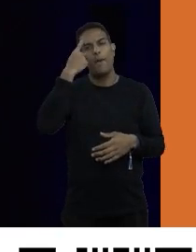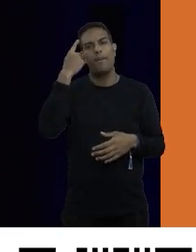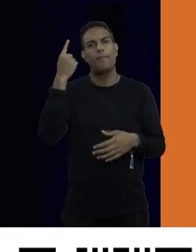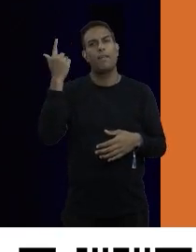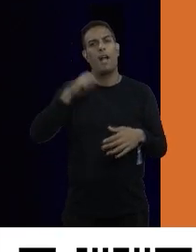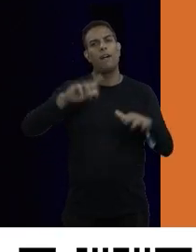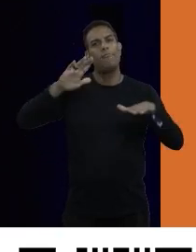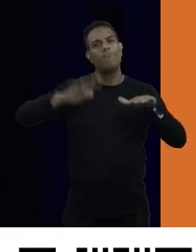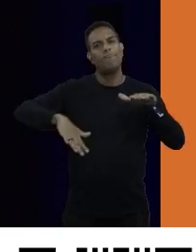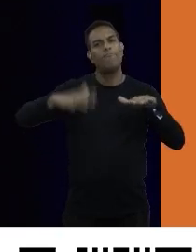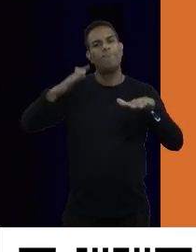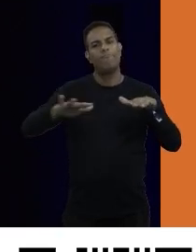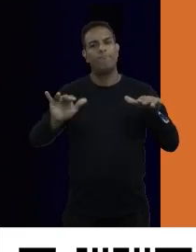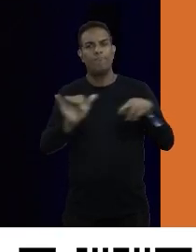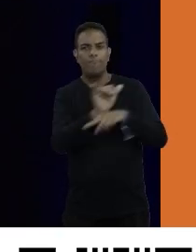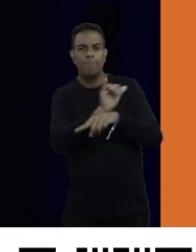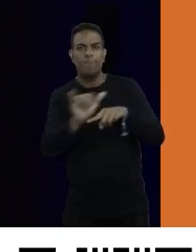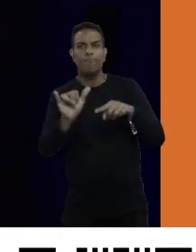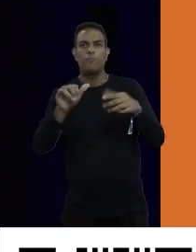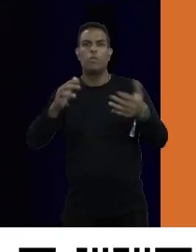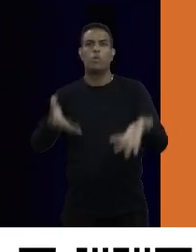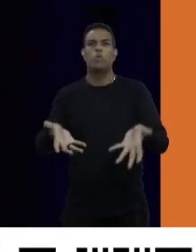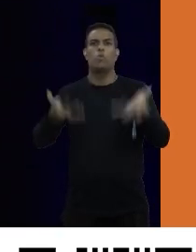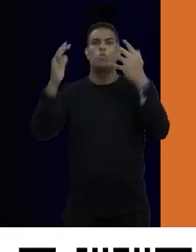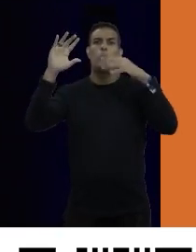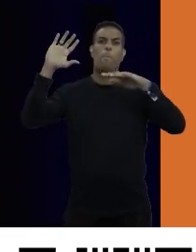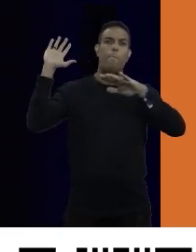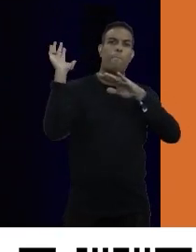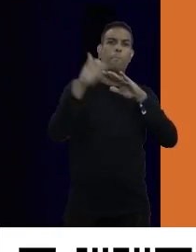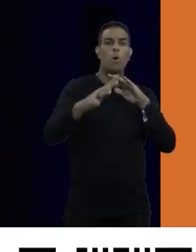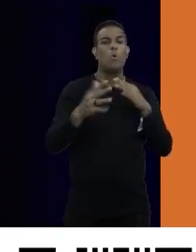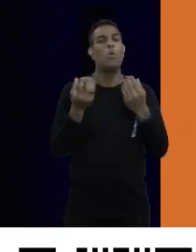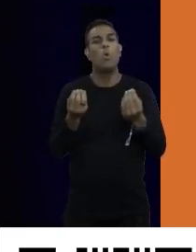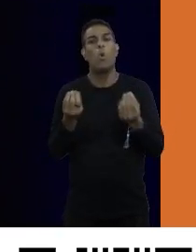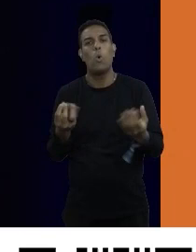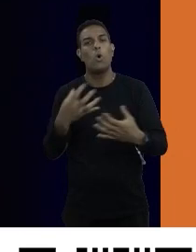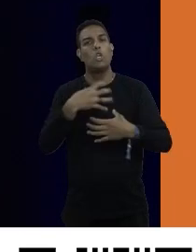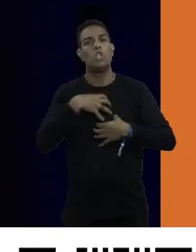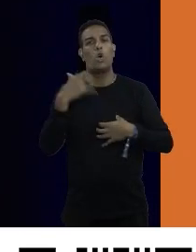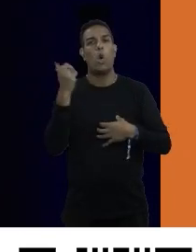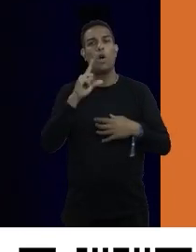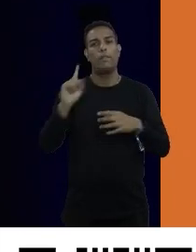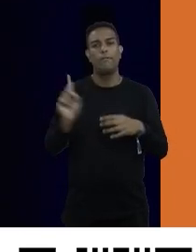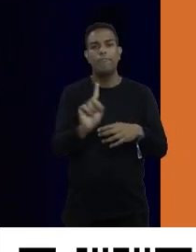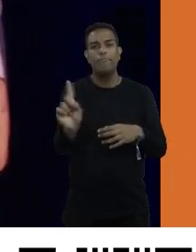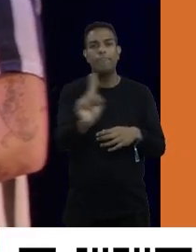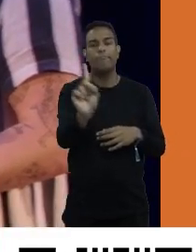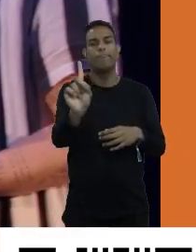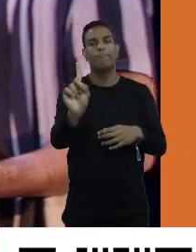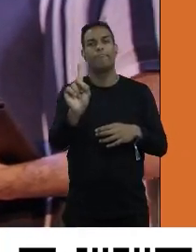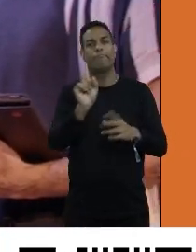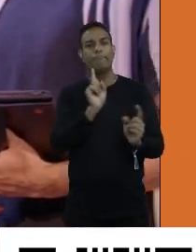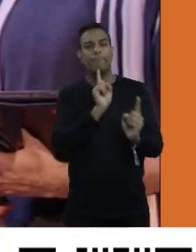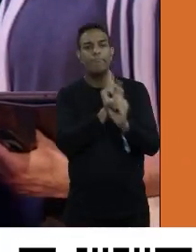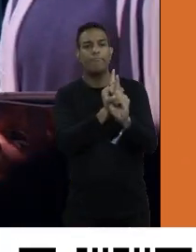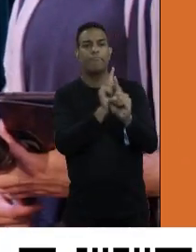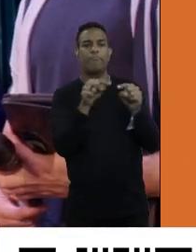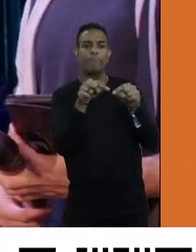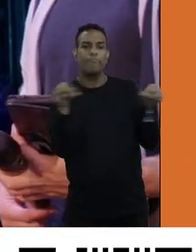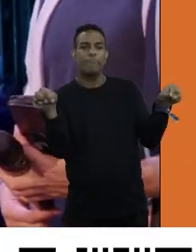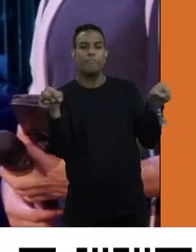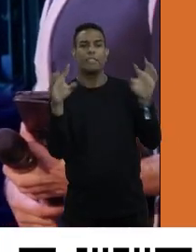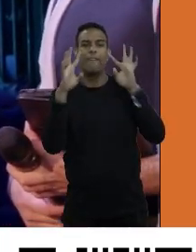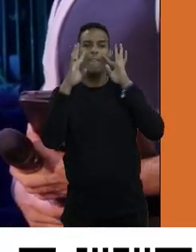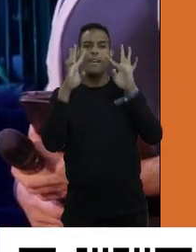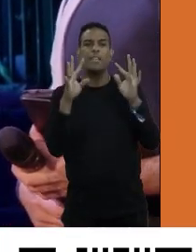execução. Como é que eu jogo a bola, como é que eu bato na bola, como é que eu corro. Então, eu estava muito próximo da linha e eu pensei